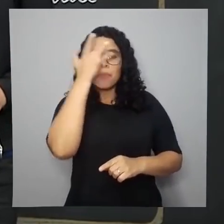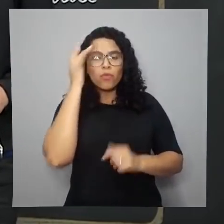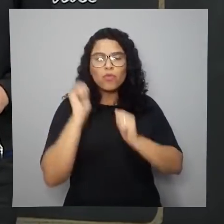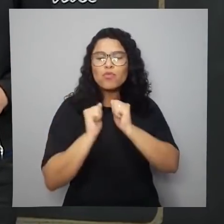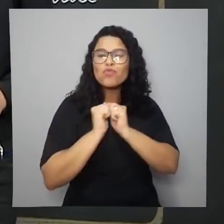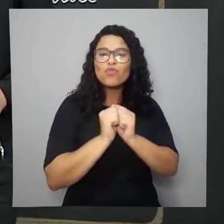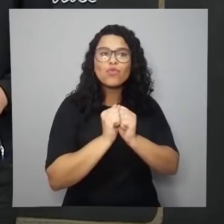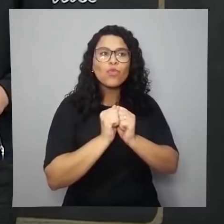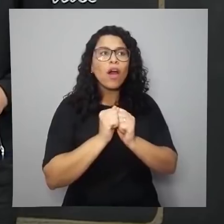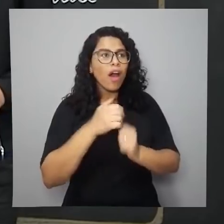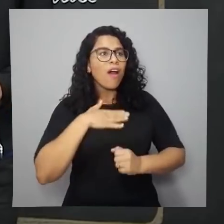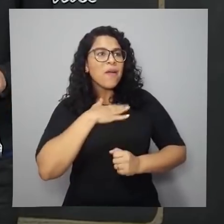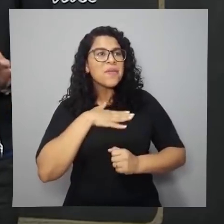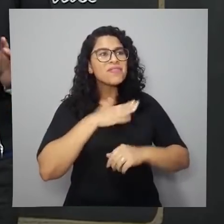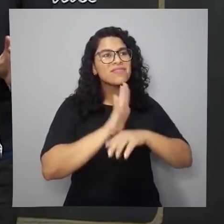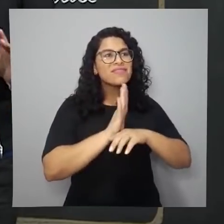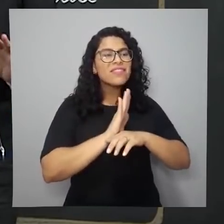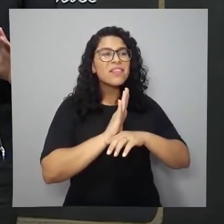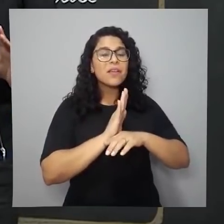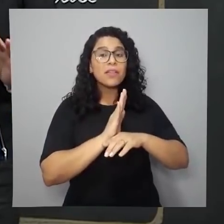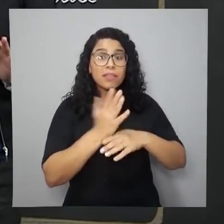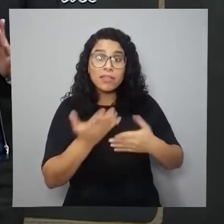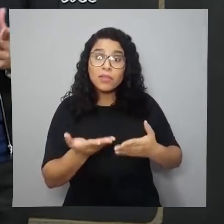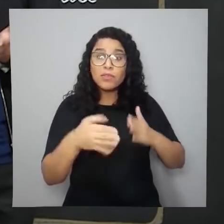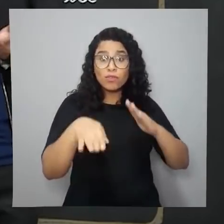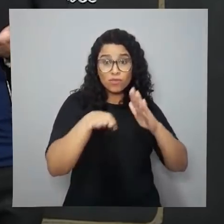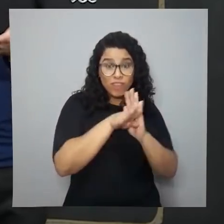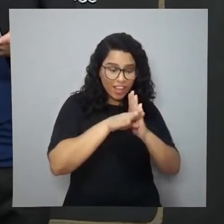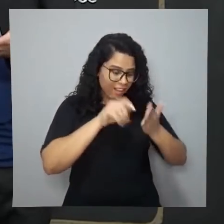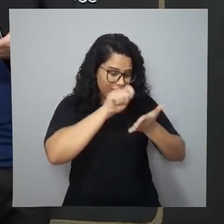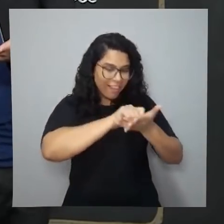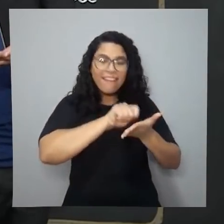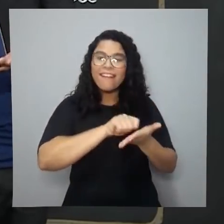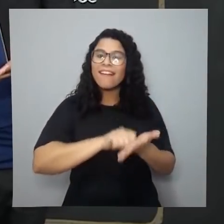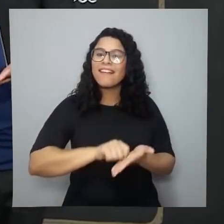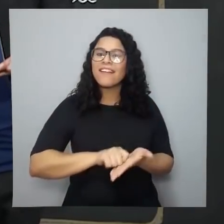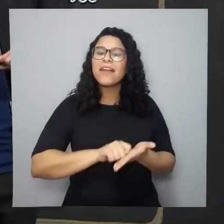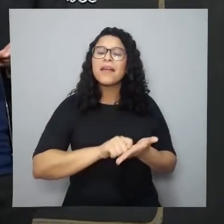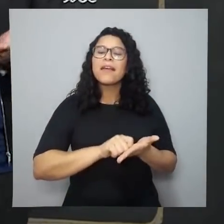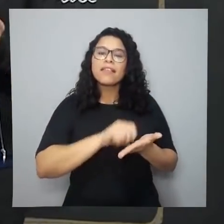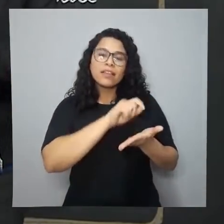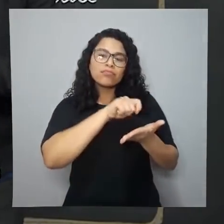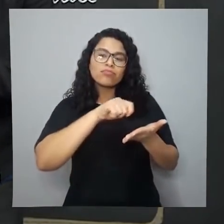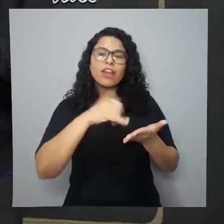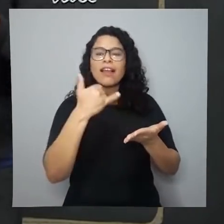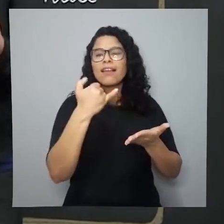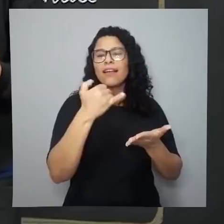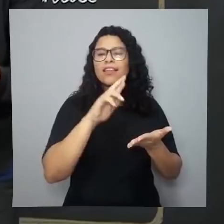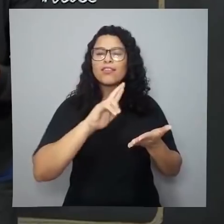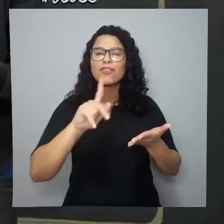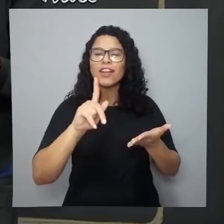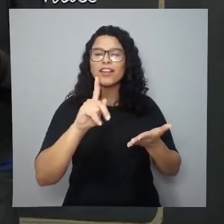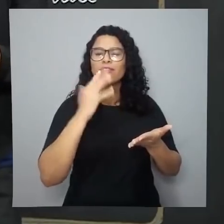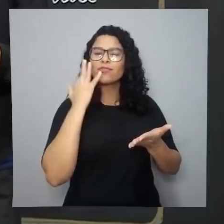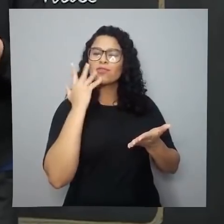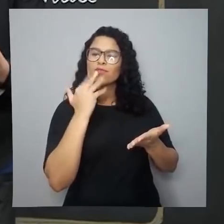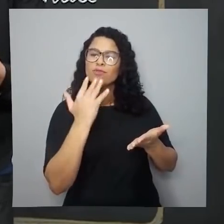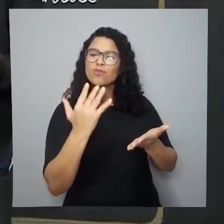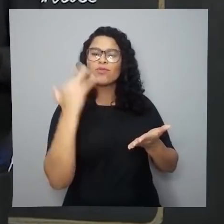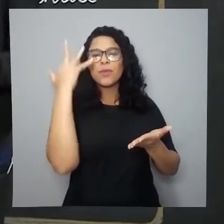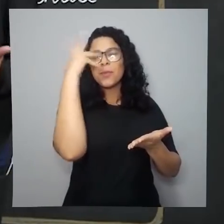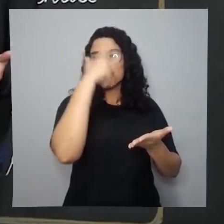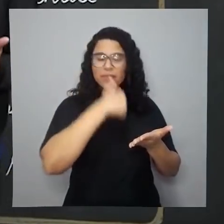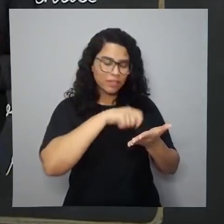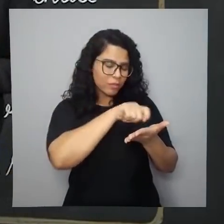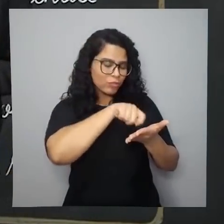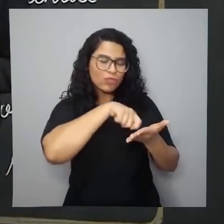te acompanhou nessa sessão de cinema. Tem gente que gosta até de colocar no diário, quando escrito ainda manuscrito, né, com a canetinha, com um lápis especial, com um